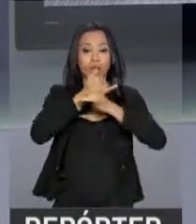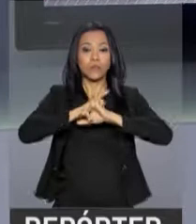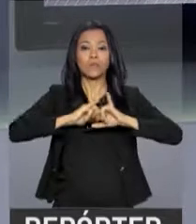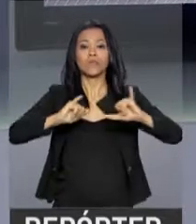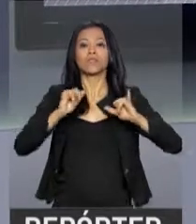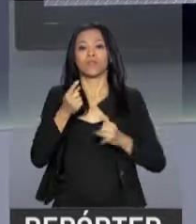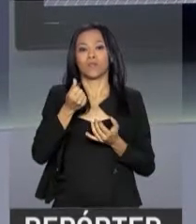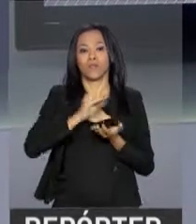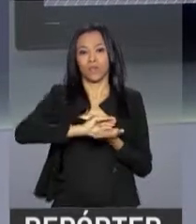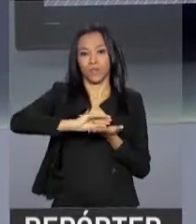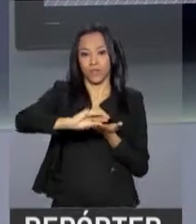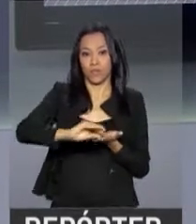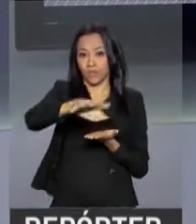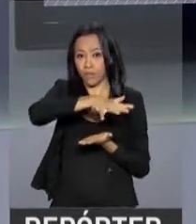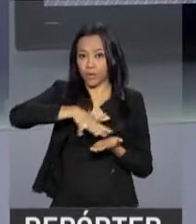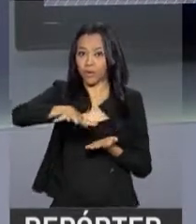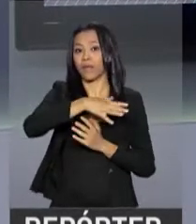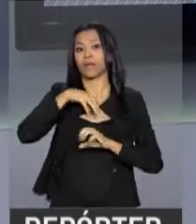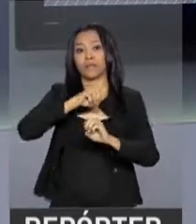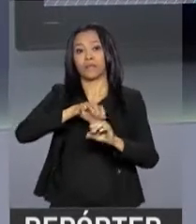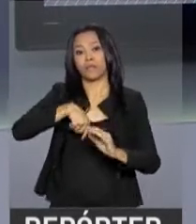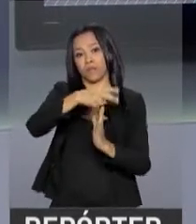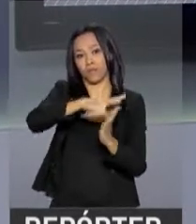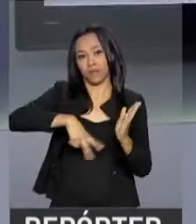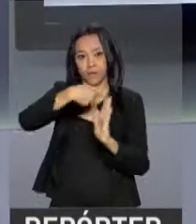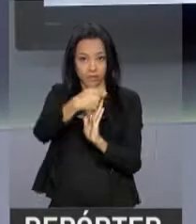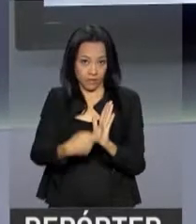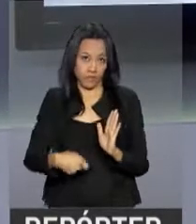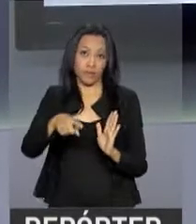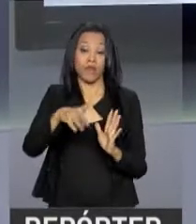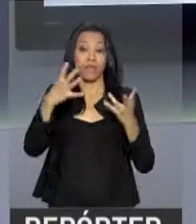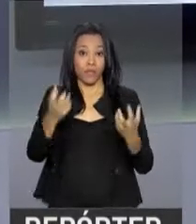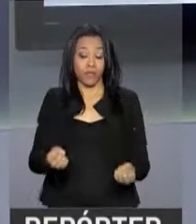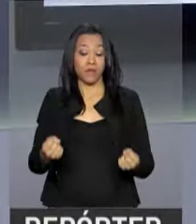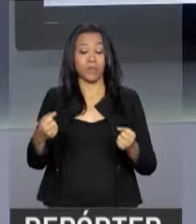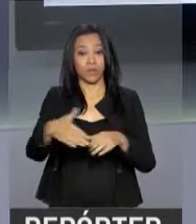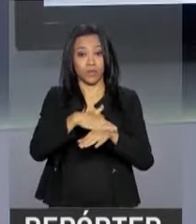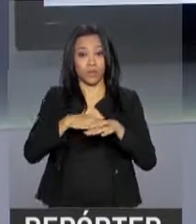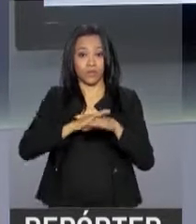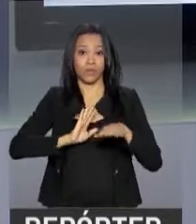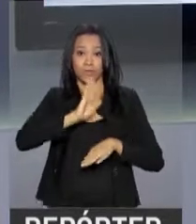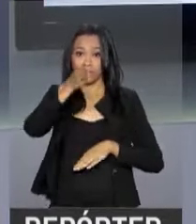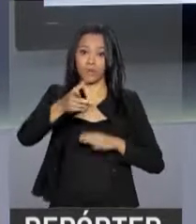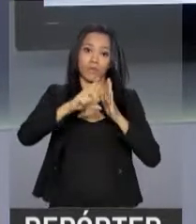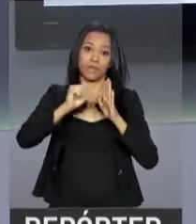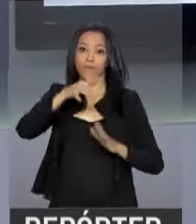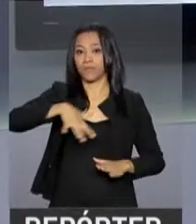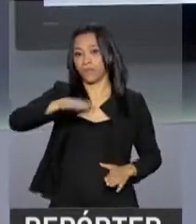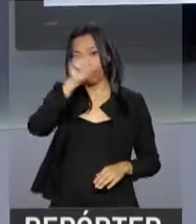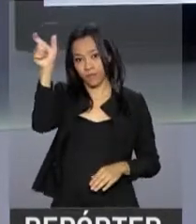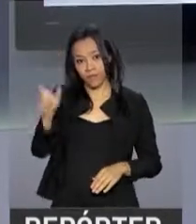de recursos para o programa mais alfabetização vamos ao palácio do planalto falar ao vivo sobre o assunto com a repórter cleide lopes